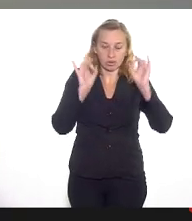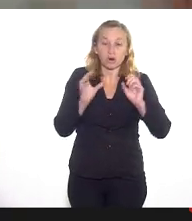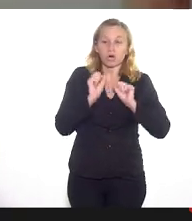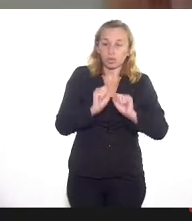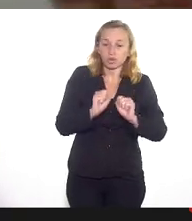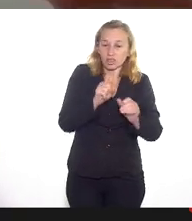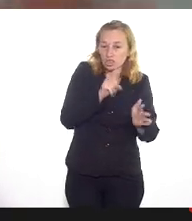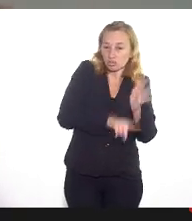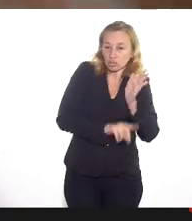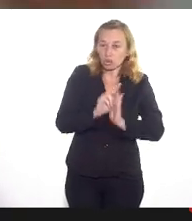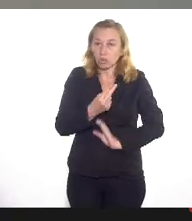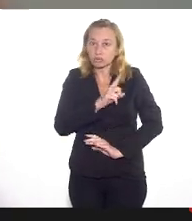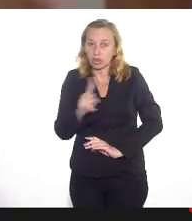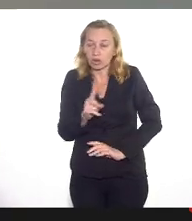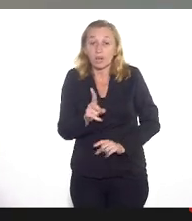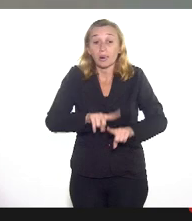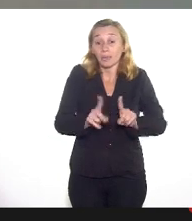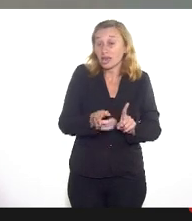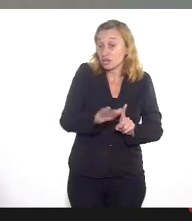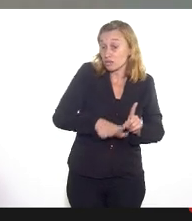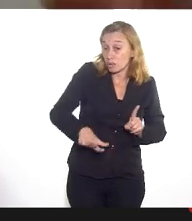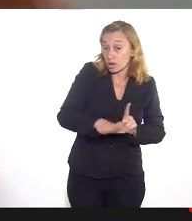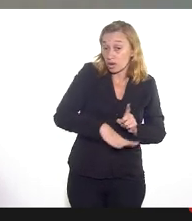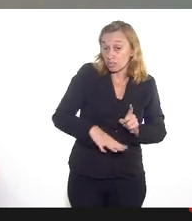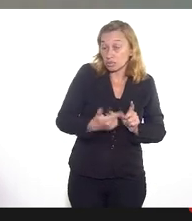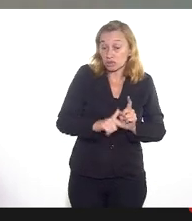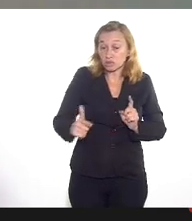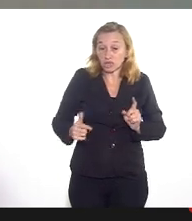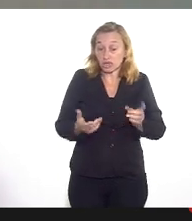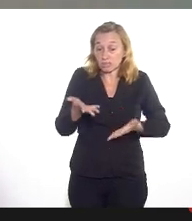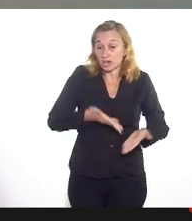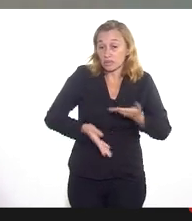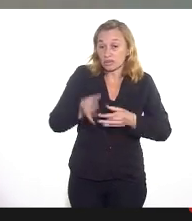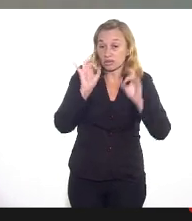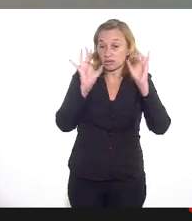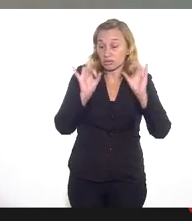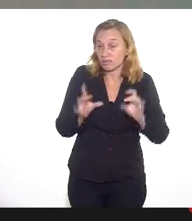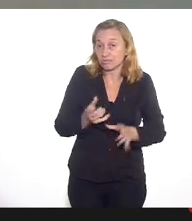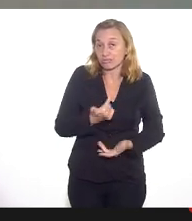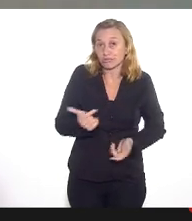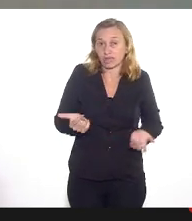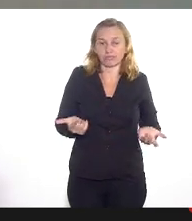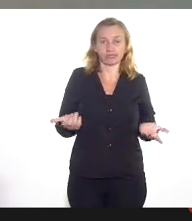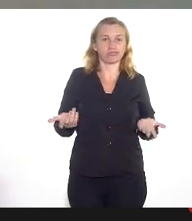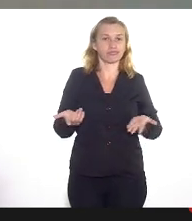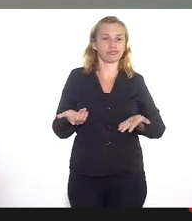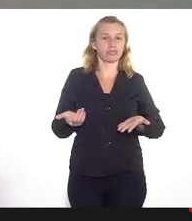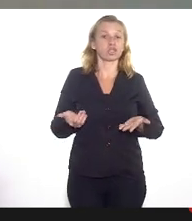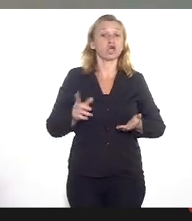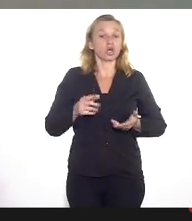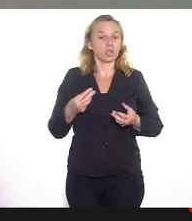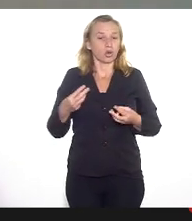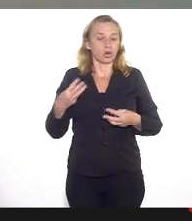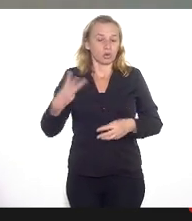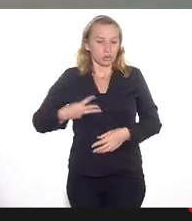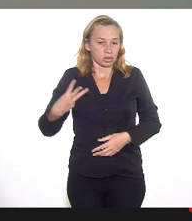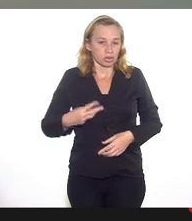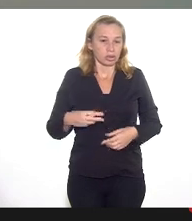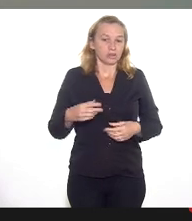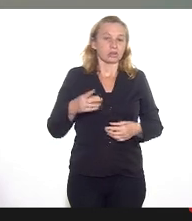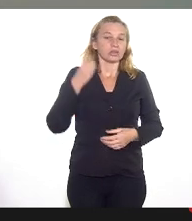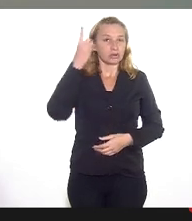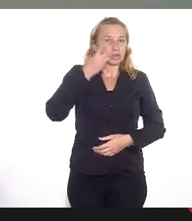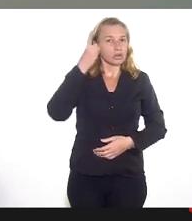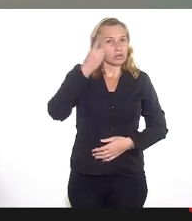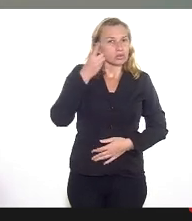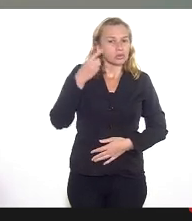ou não abater, mas um campo que não tem participação especial, isso nós nem discutiríamos, né? E o terceiro ponto, deputados,